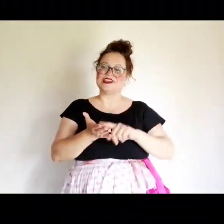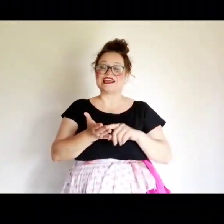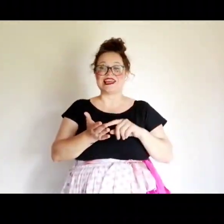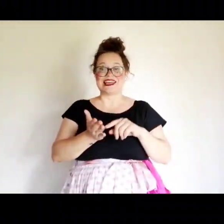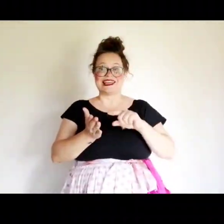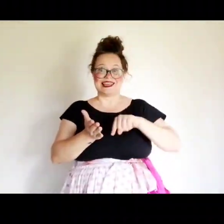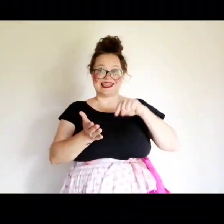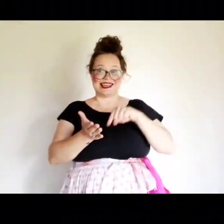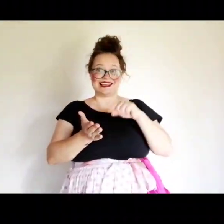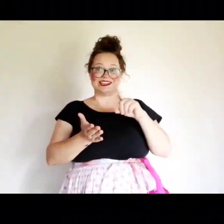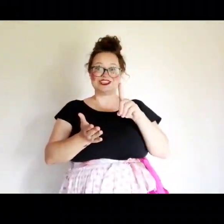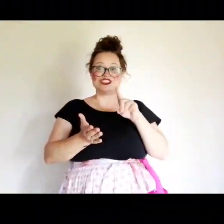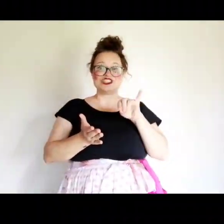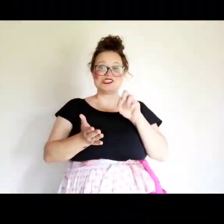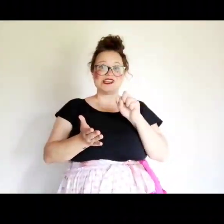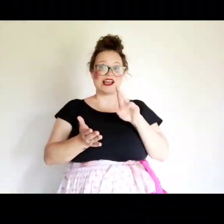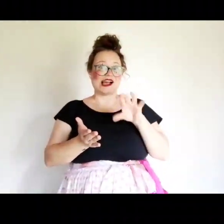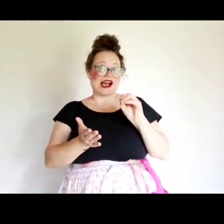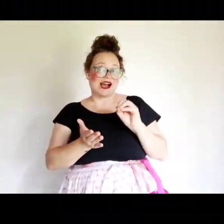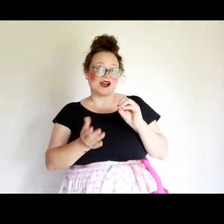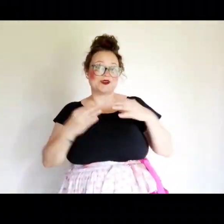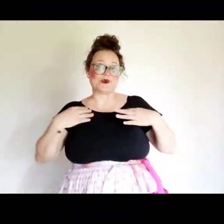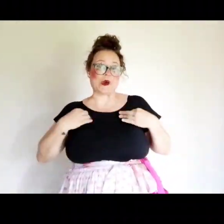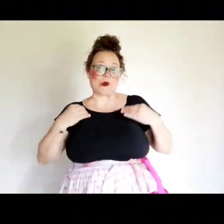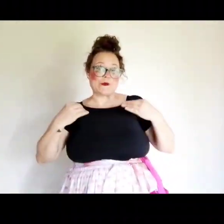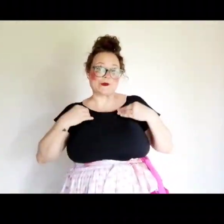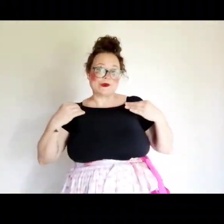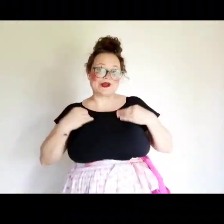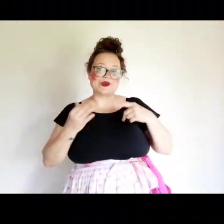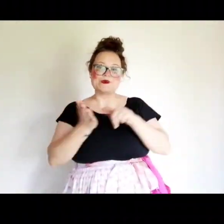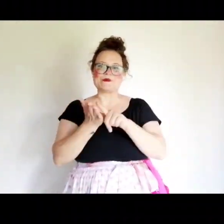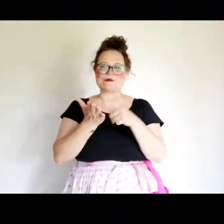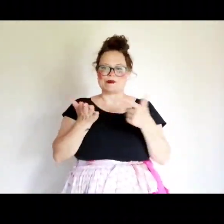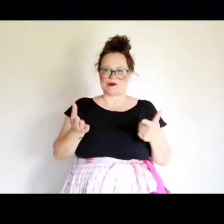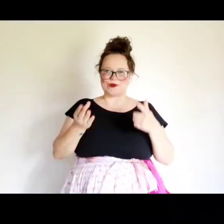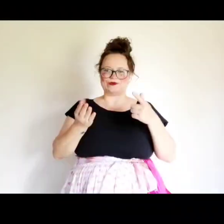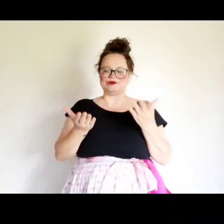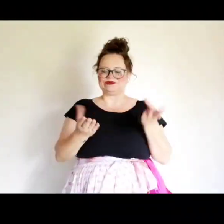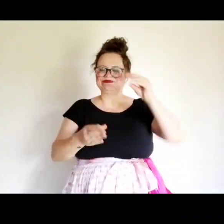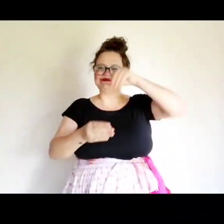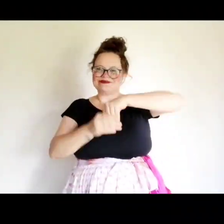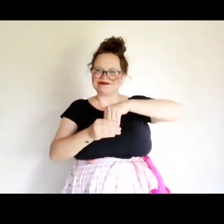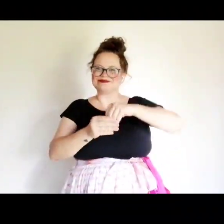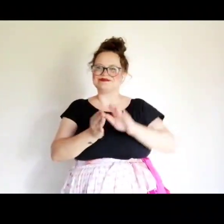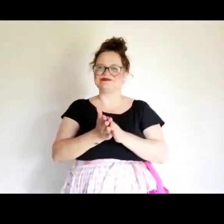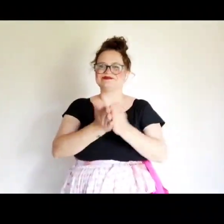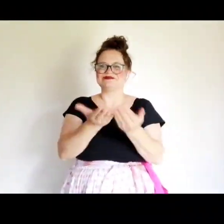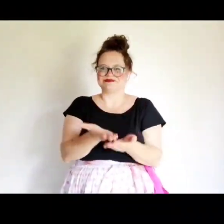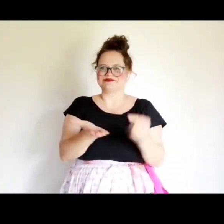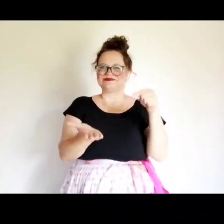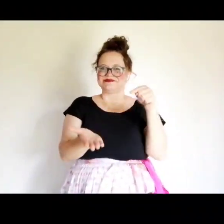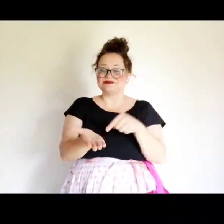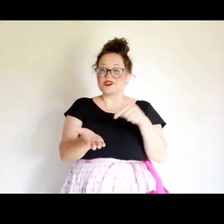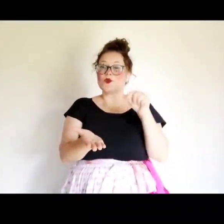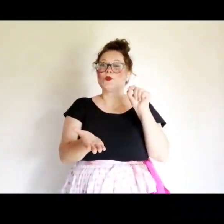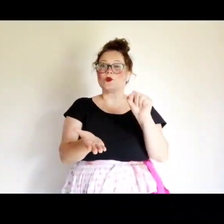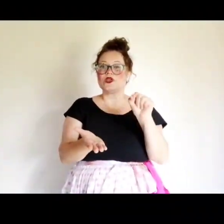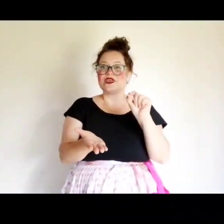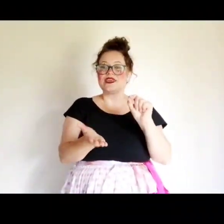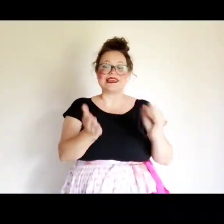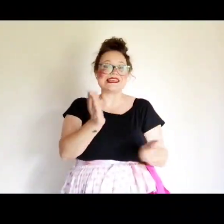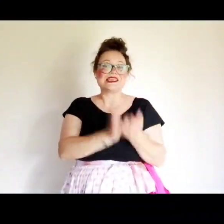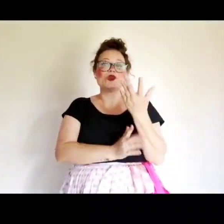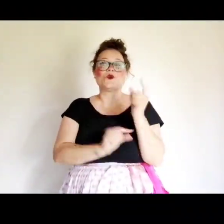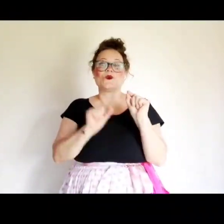bordo, ou melhor, meu diário de pano, de papel e pano. E criou-se uma outra vertente, que